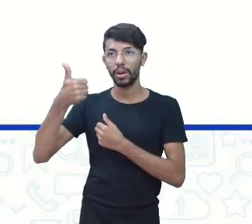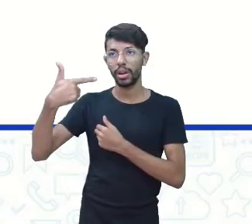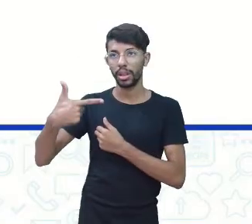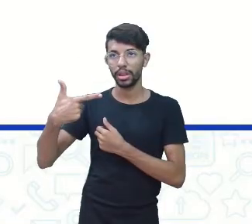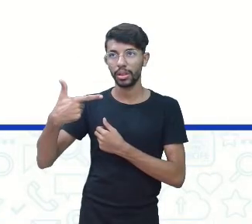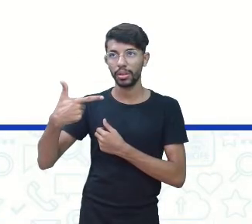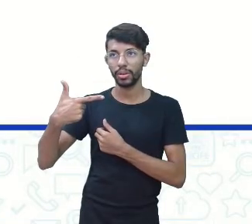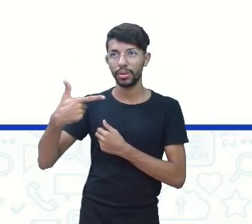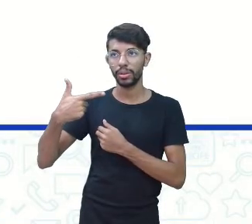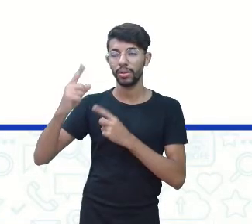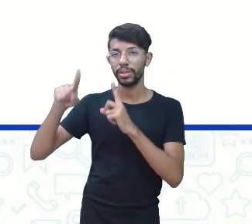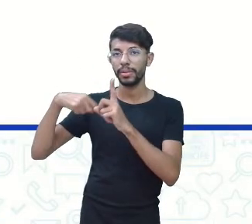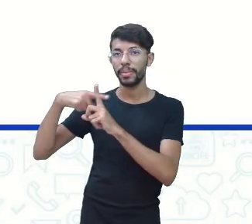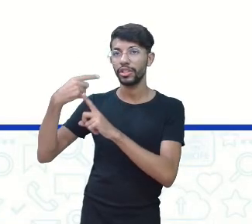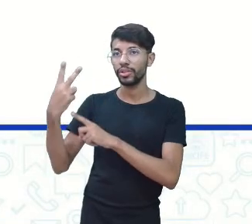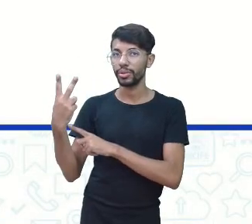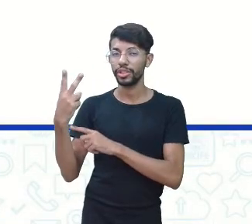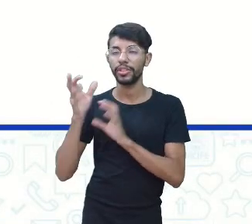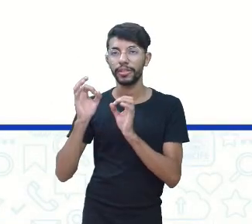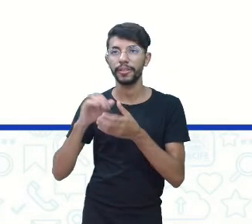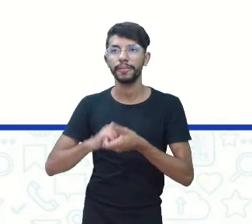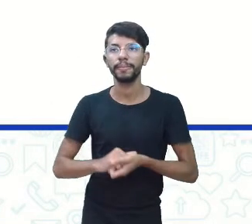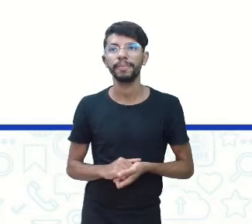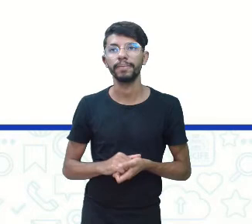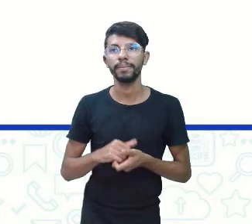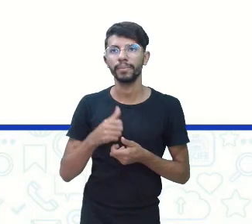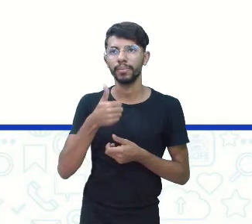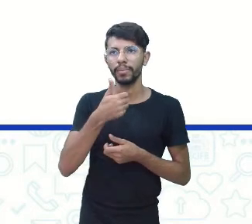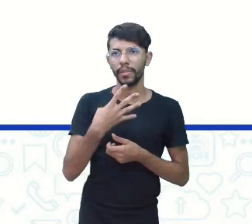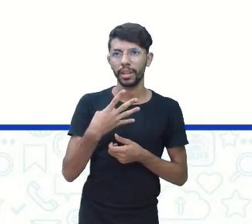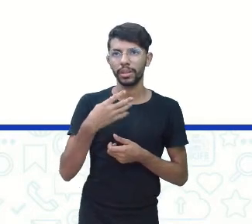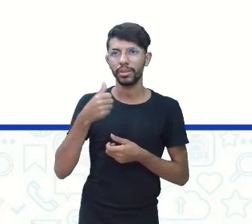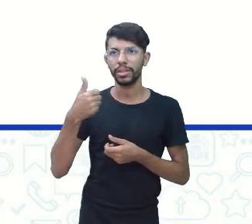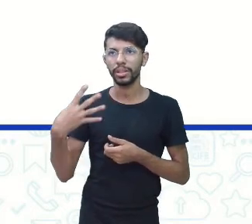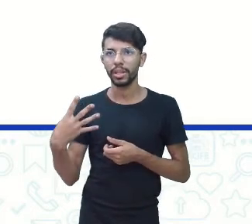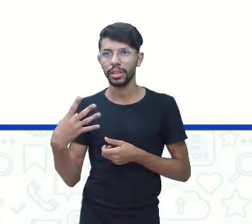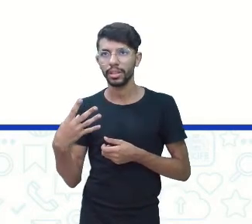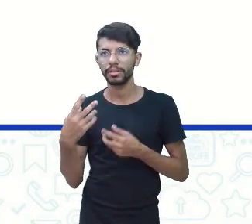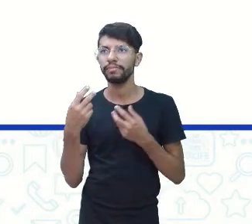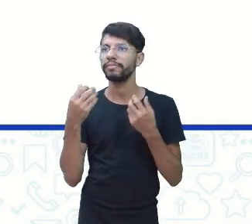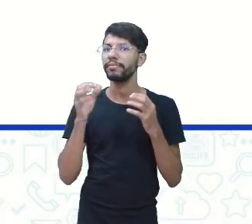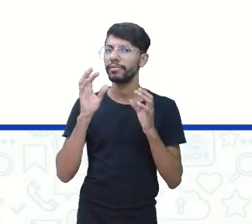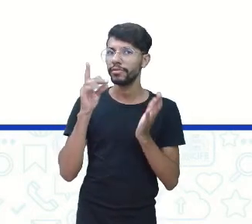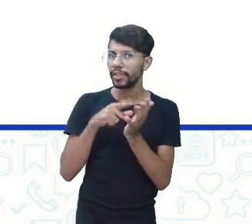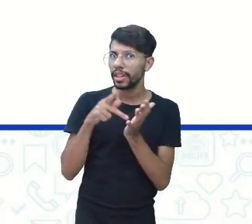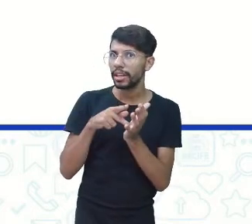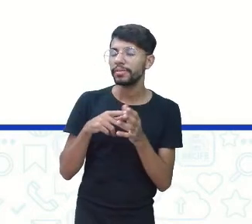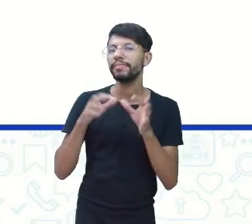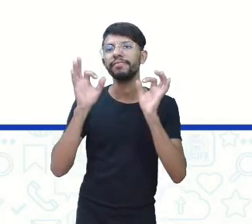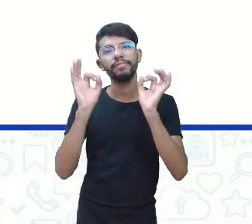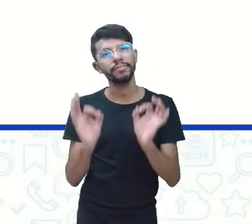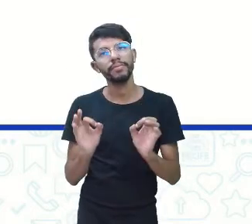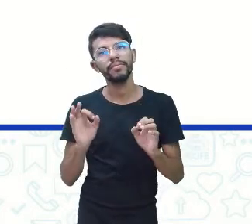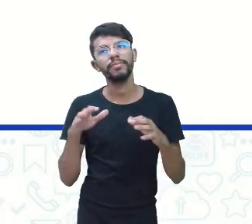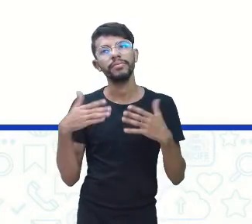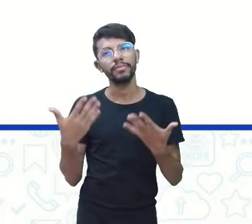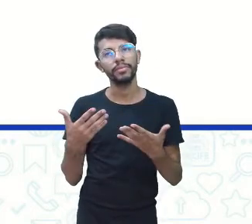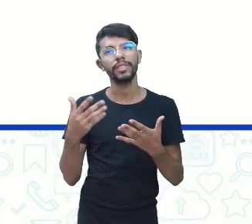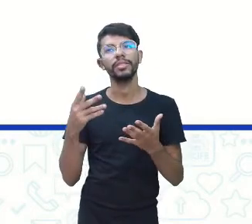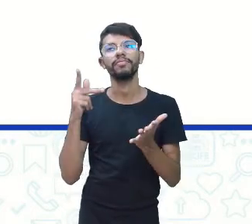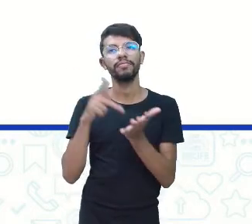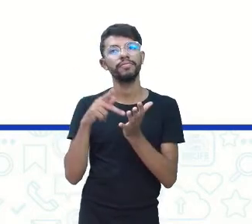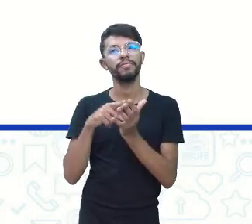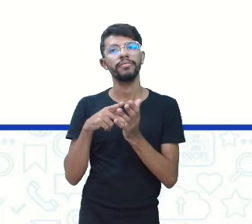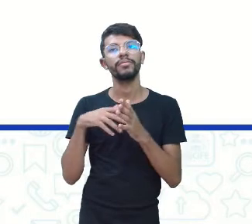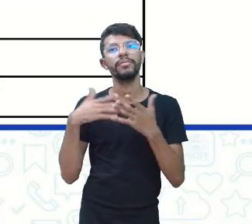que tem que ser igual a 12 mais 2. É verdade isso, gente? 14 é igual a 14. Verdade, ó. Então,